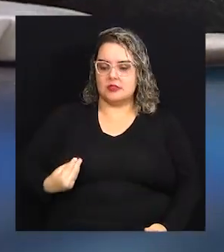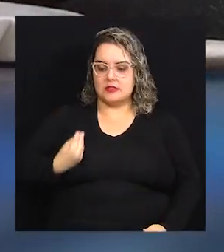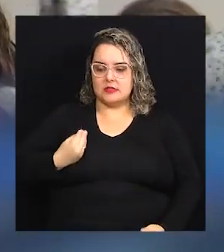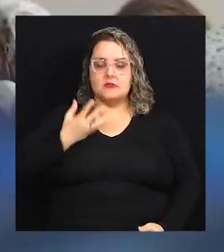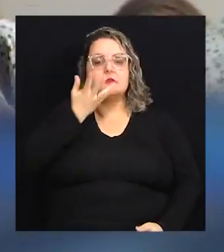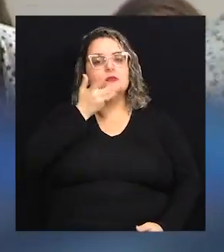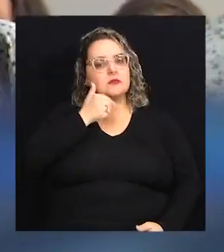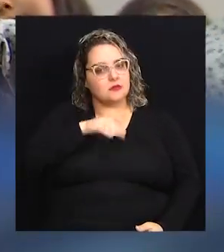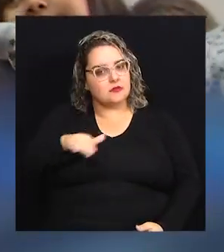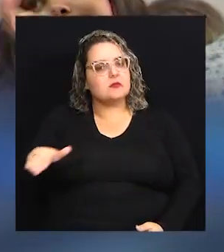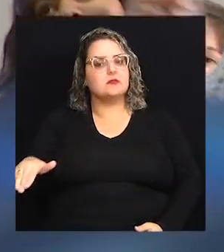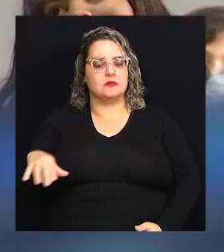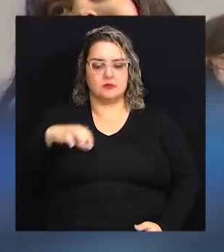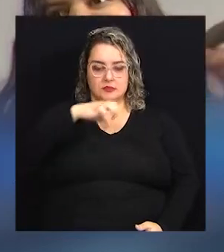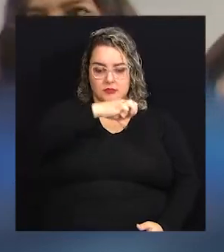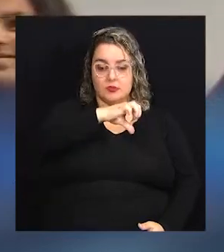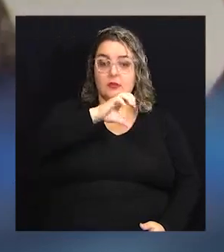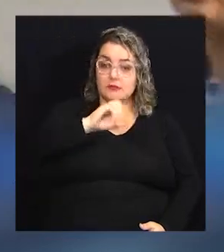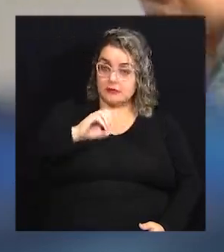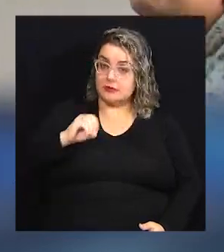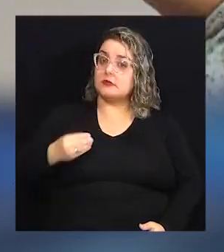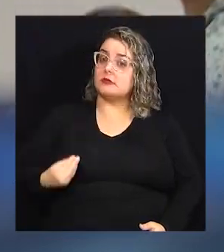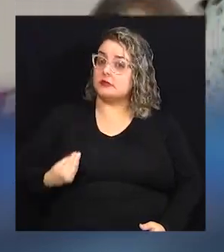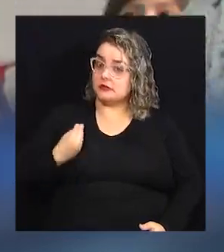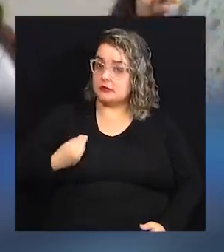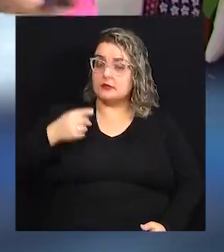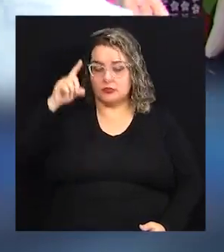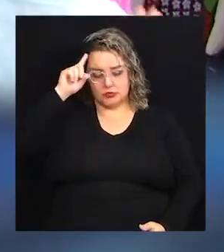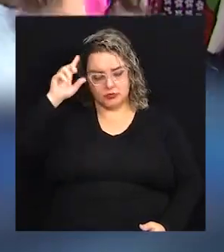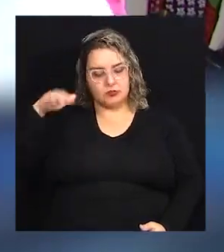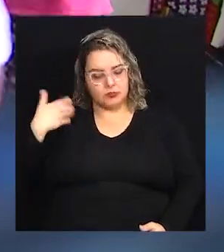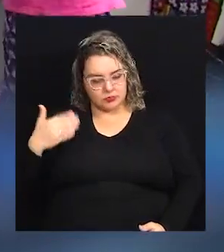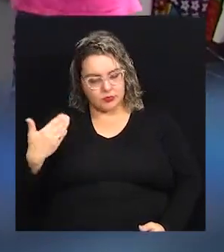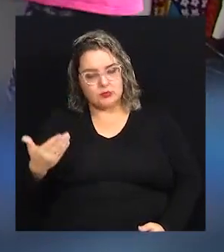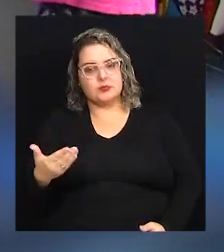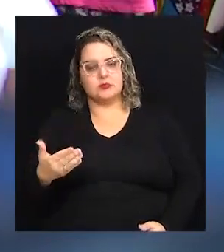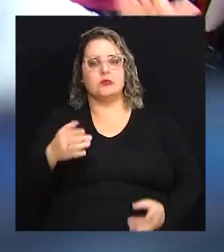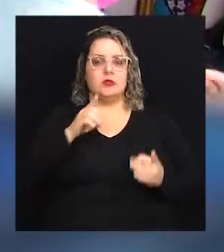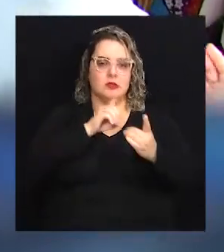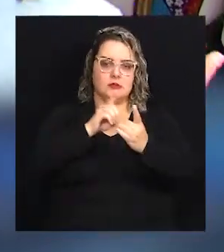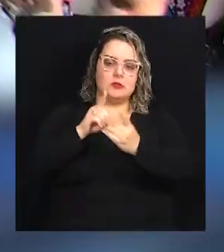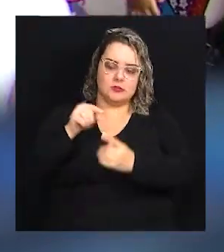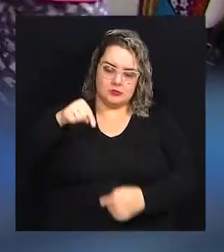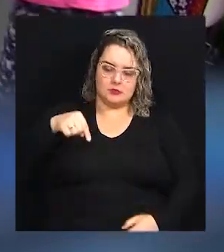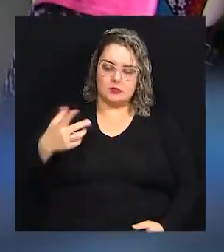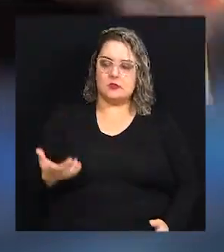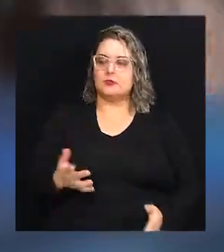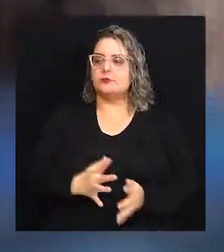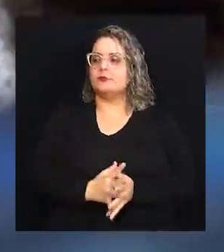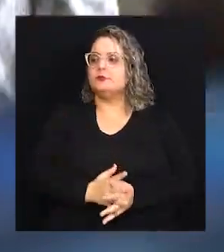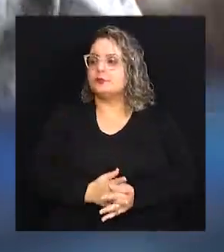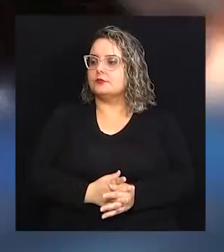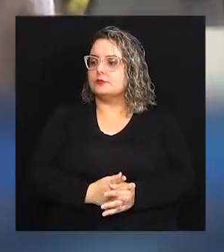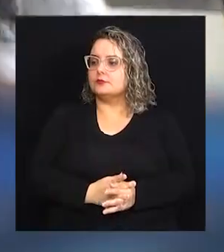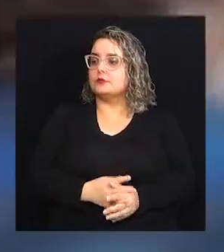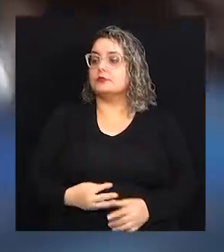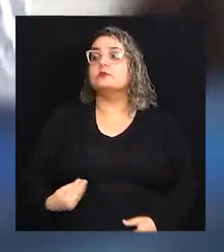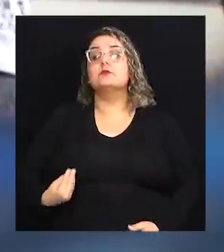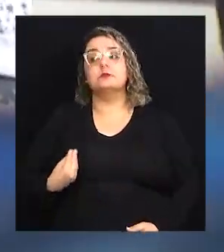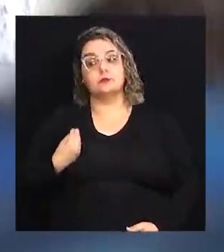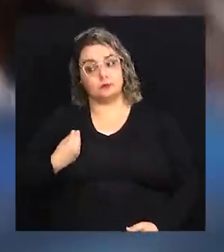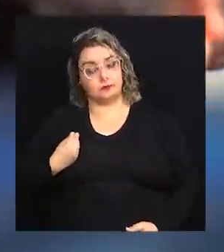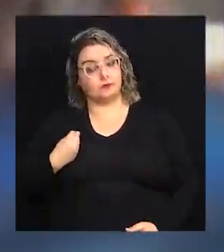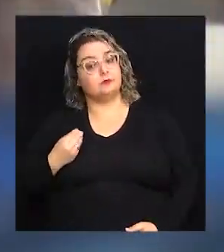são essas vidas. São essas 900 vidas que nós diariamente atendemos aqui. E